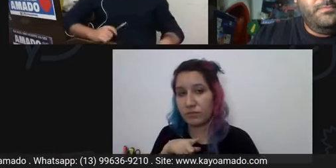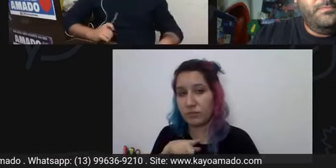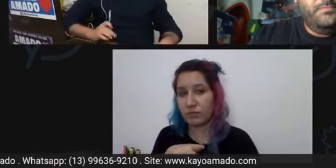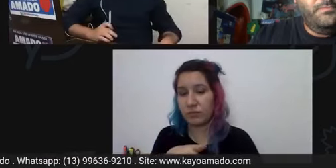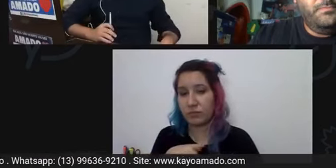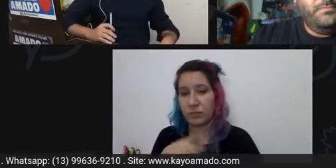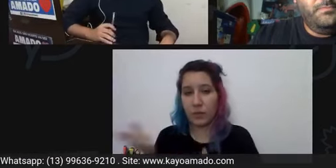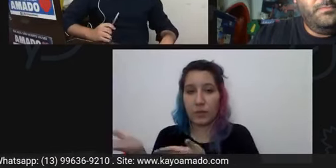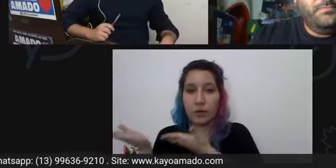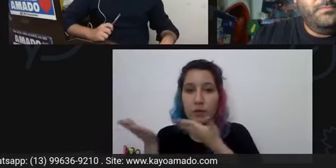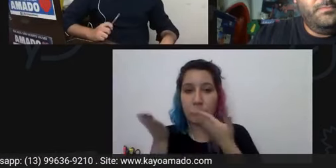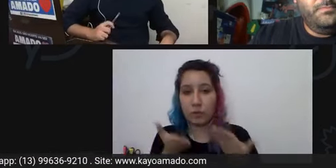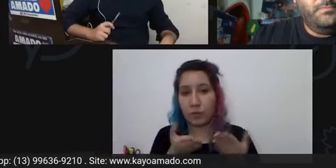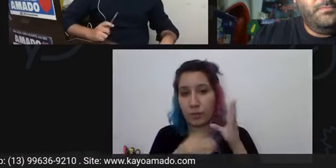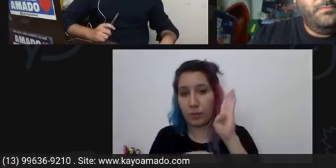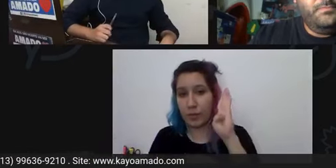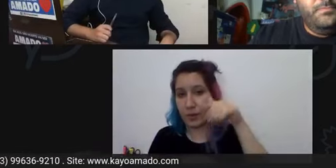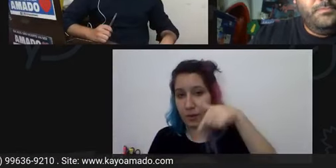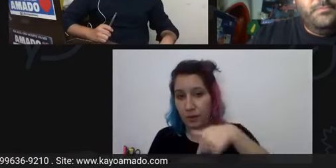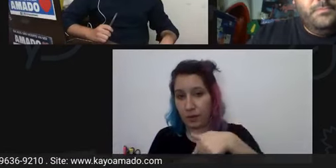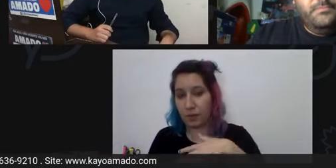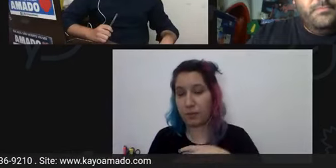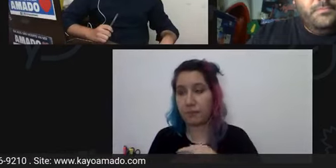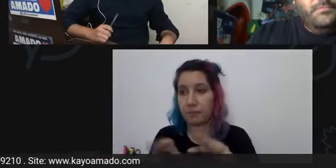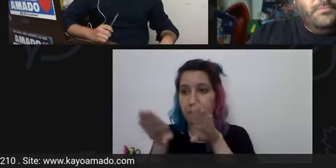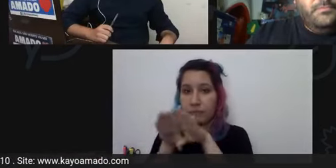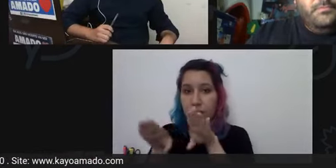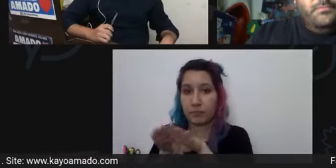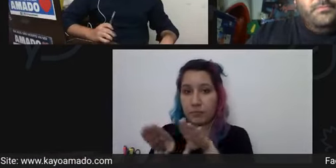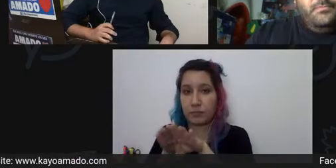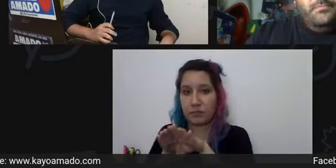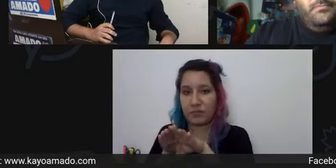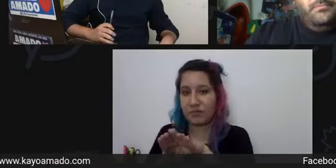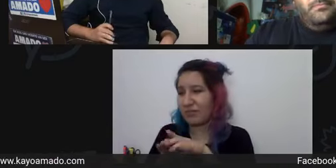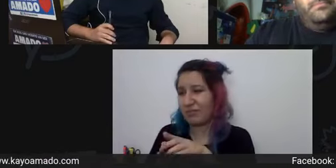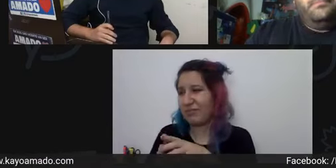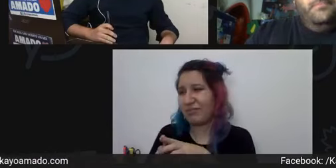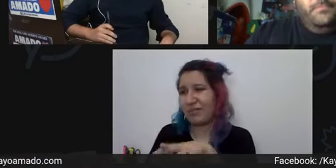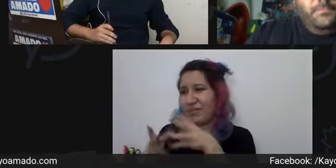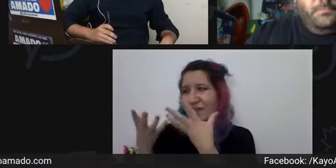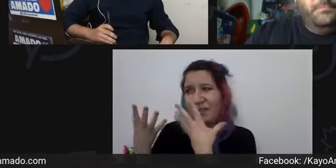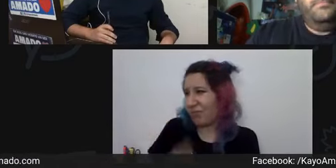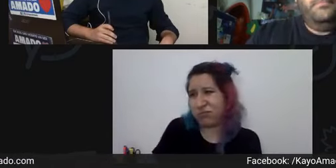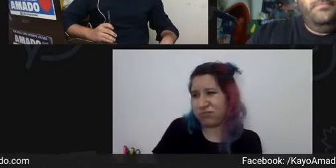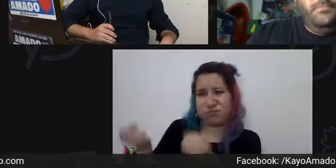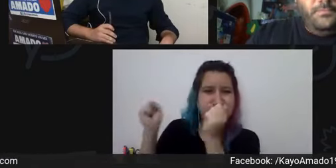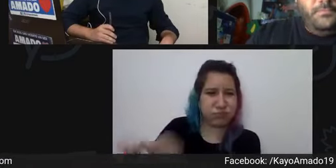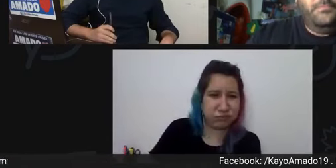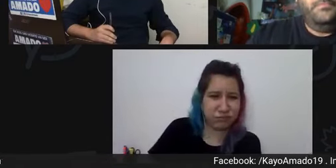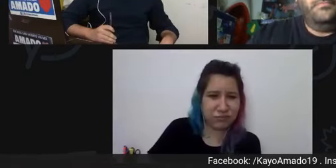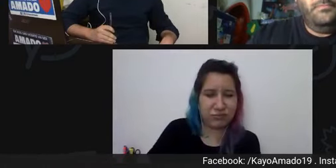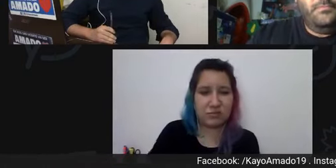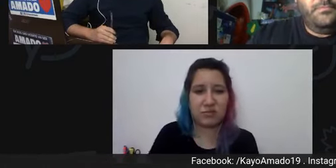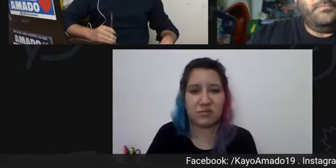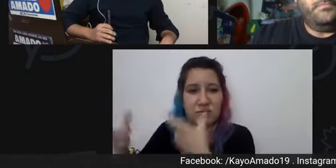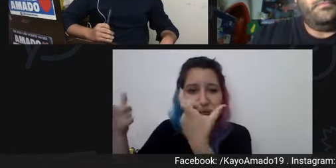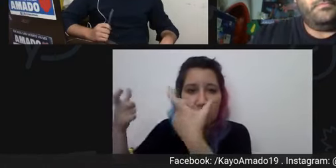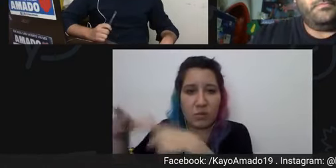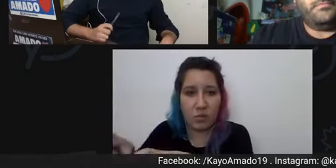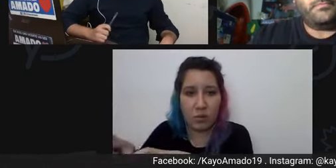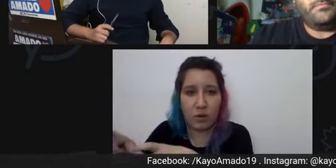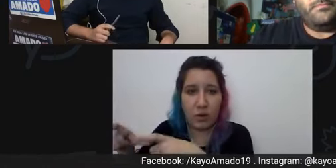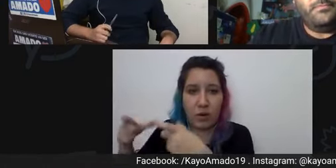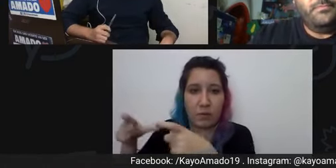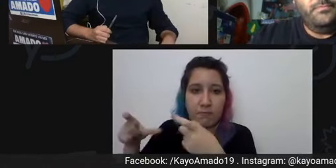Eu tive visitando a Biquinha também e é inaceitável ver um espaço como esse, um